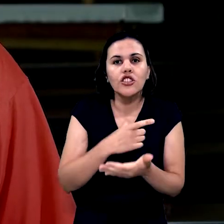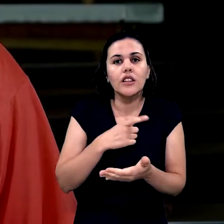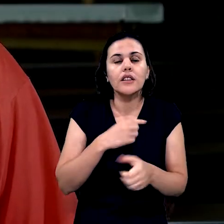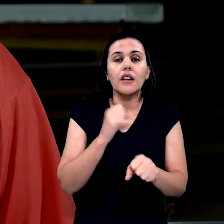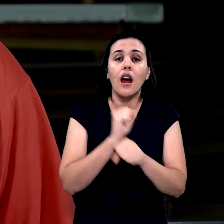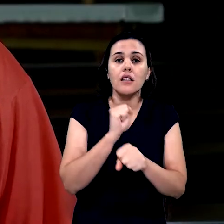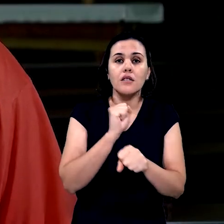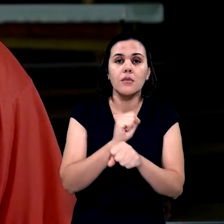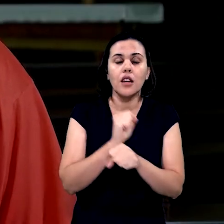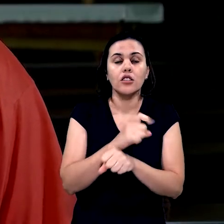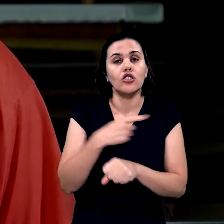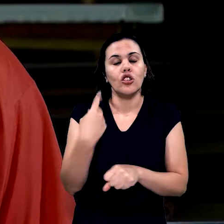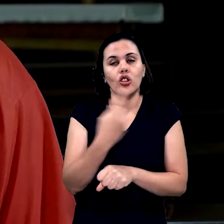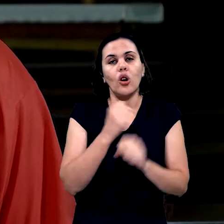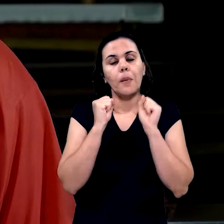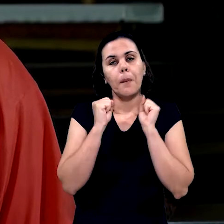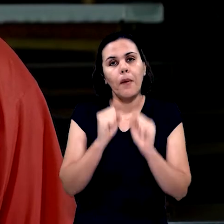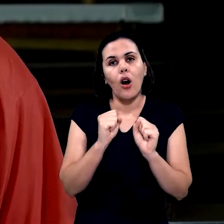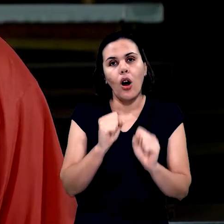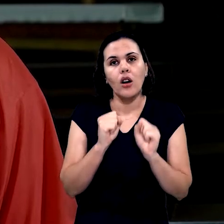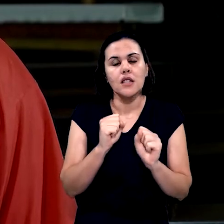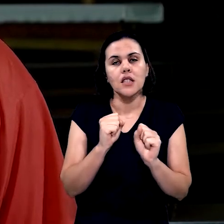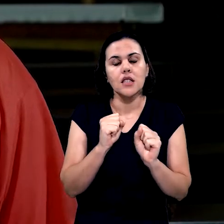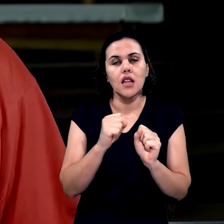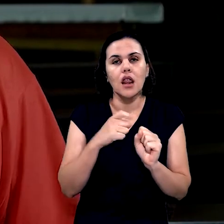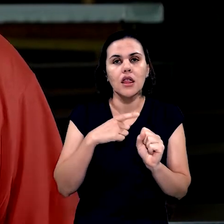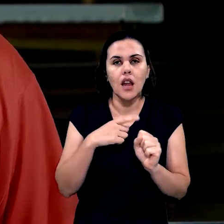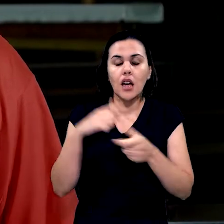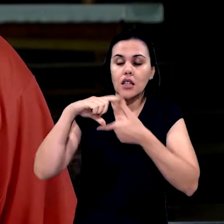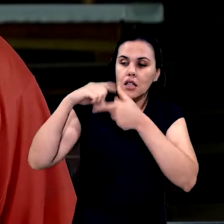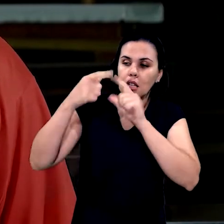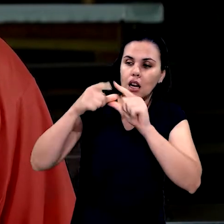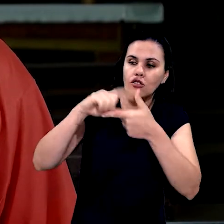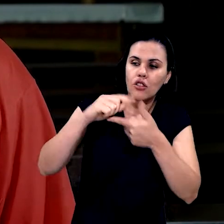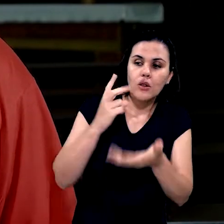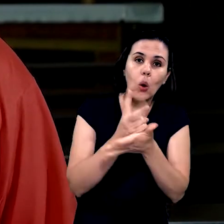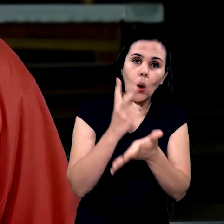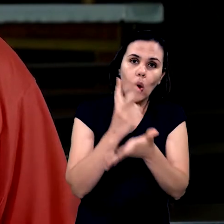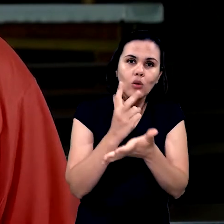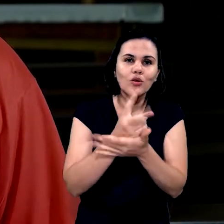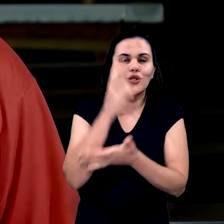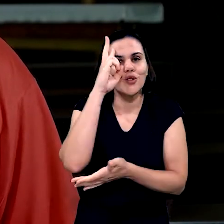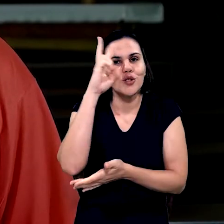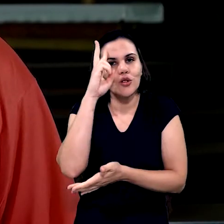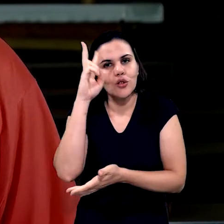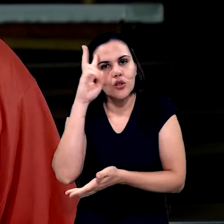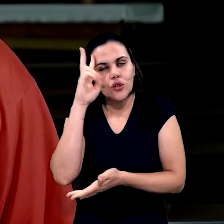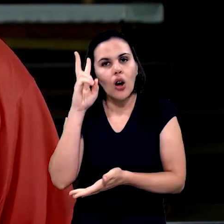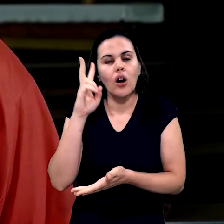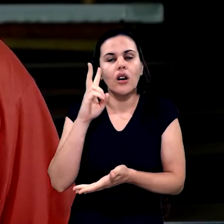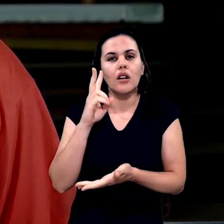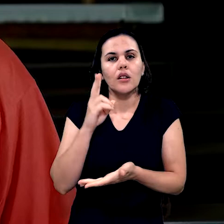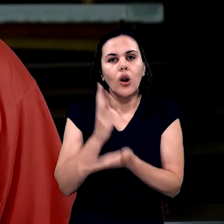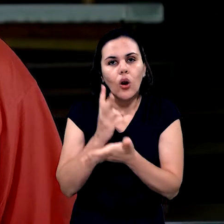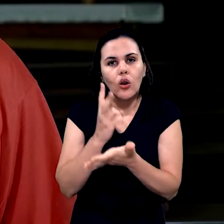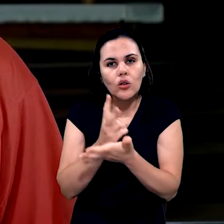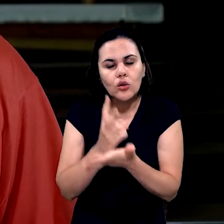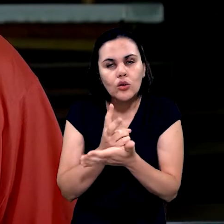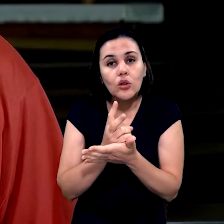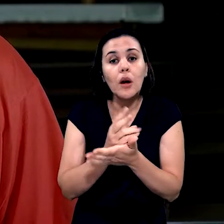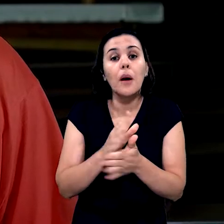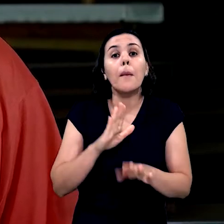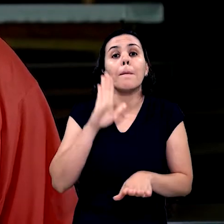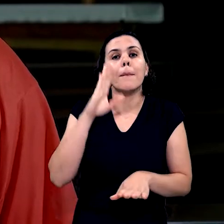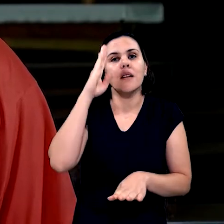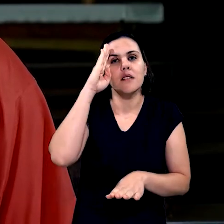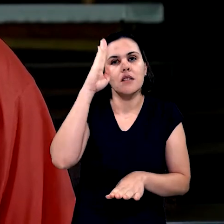acreditar e tem a esperança de que a gente possa, enquanto tradição, manter essa história, manter essa preservação